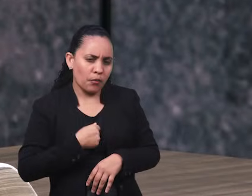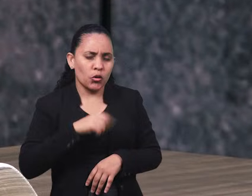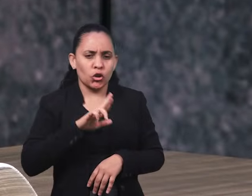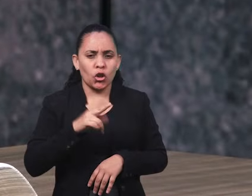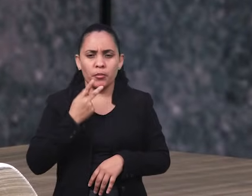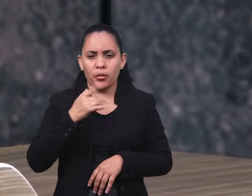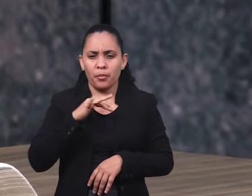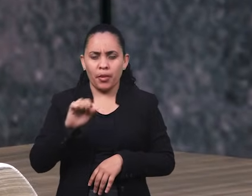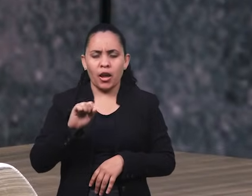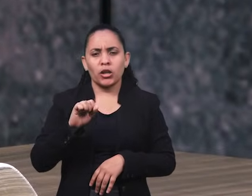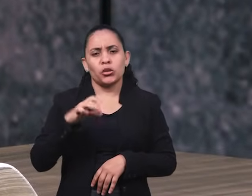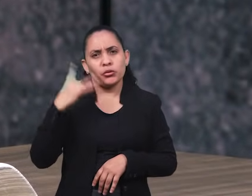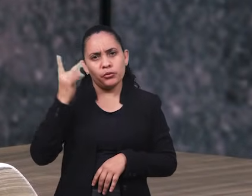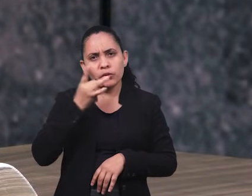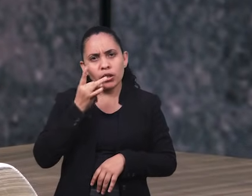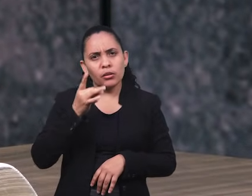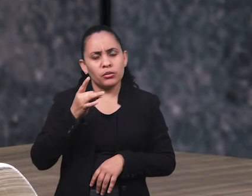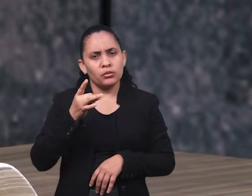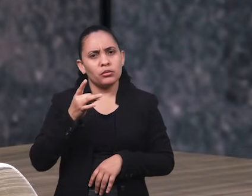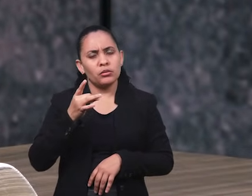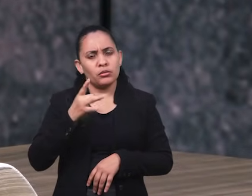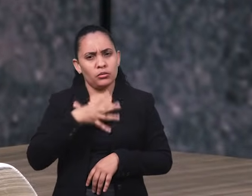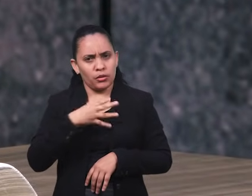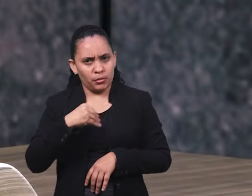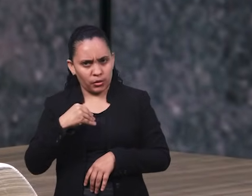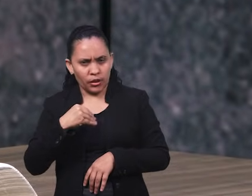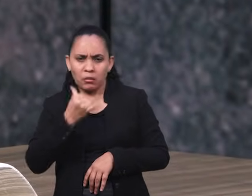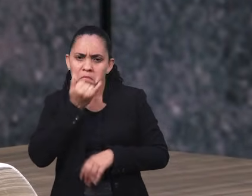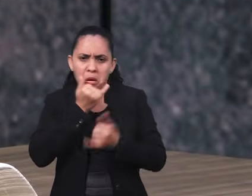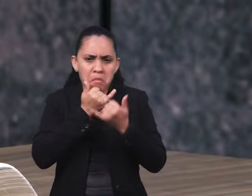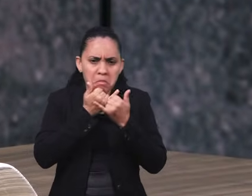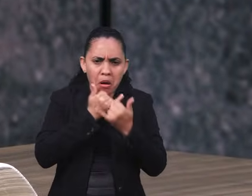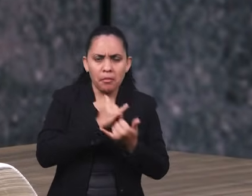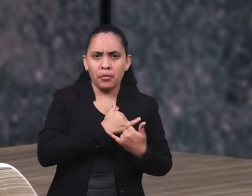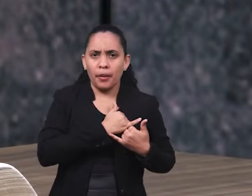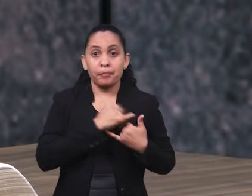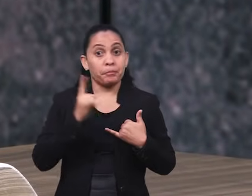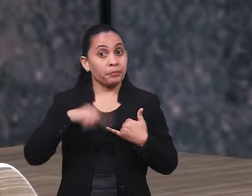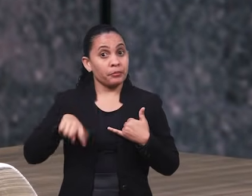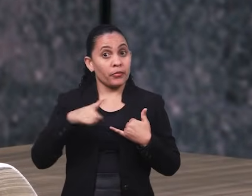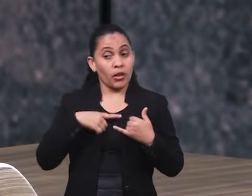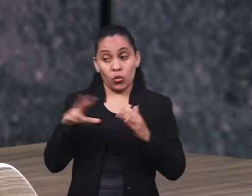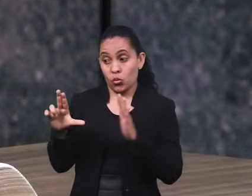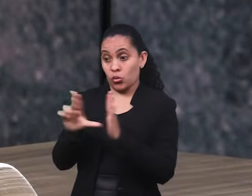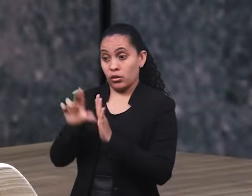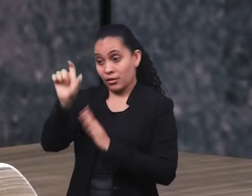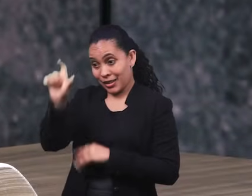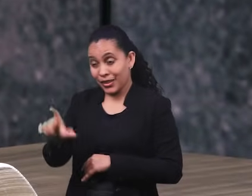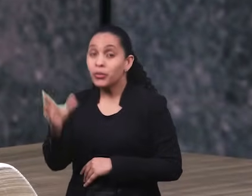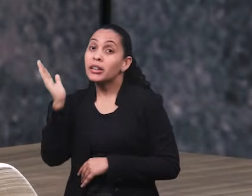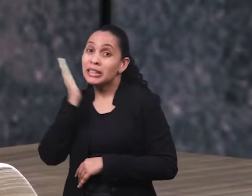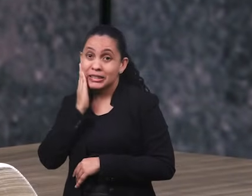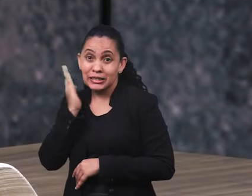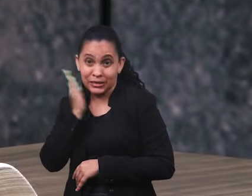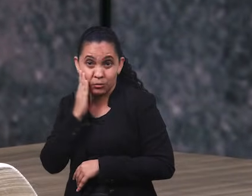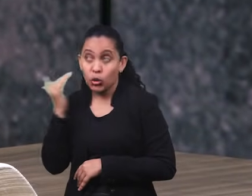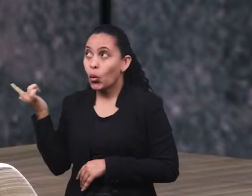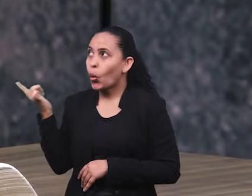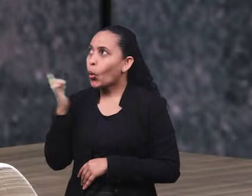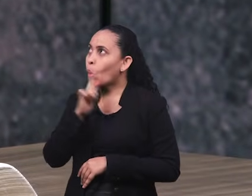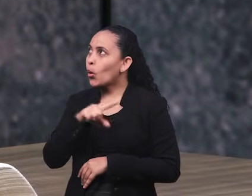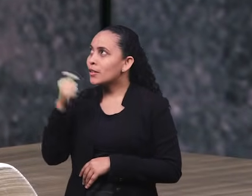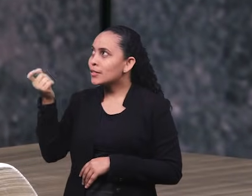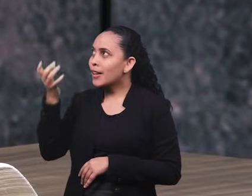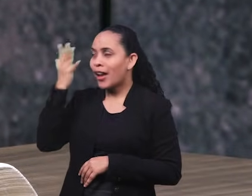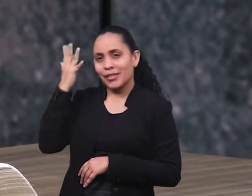nome do Pai, do Filho e do Espírito Santo, e diga que perdoa o pecado dele. Nós não precisamos disso, e Lutero alcançou também esse entendimento.